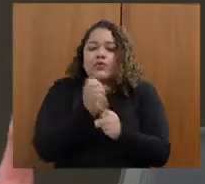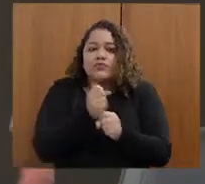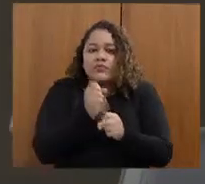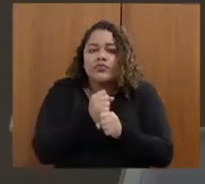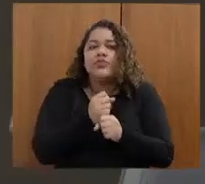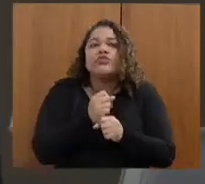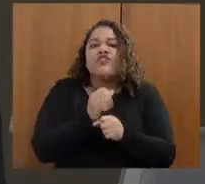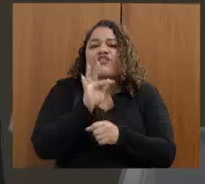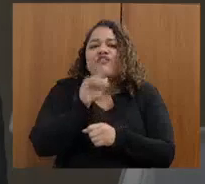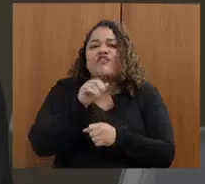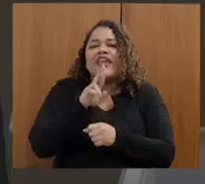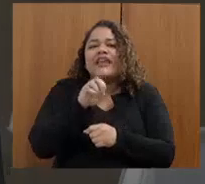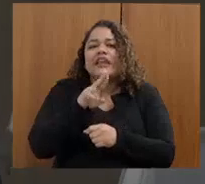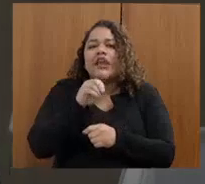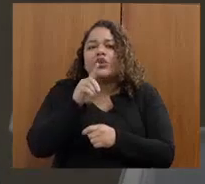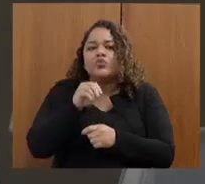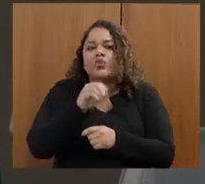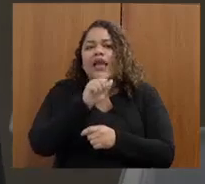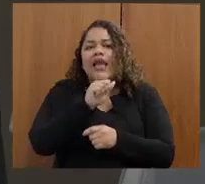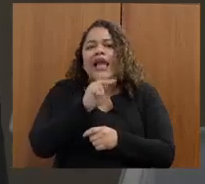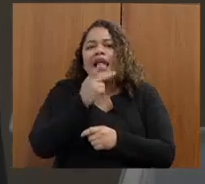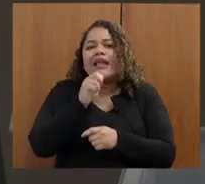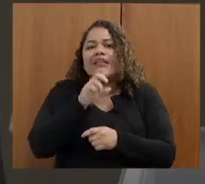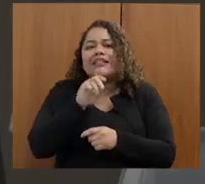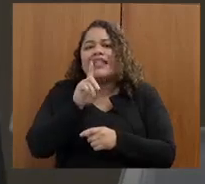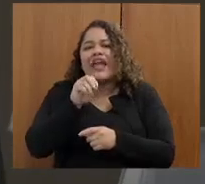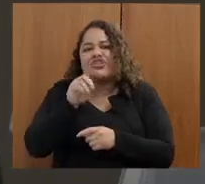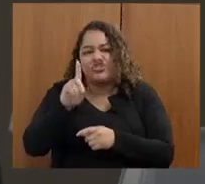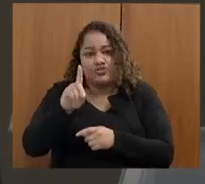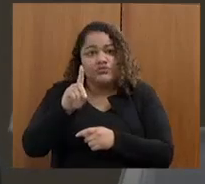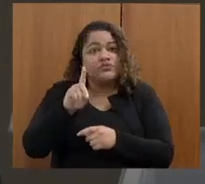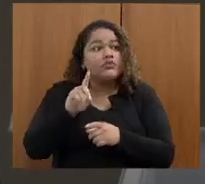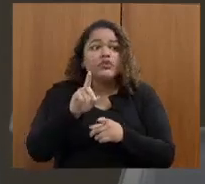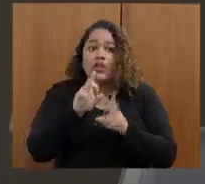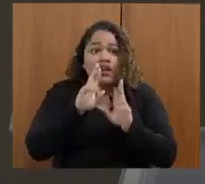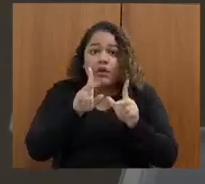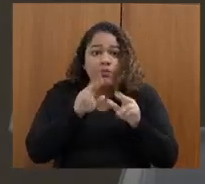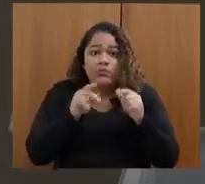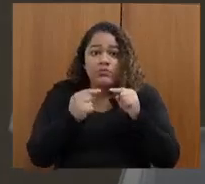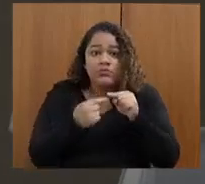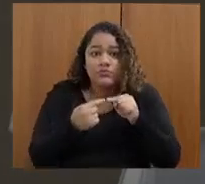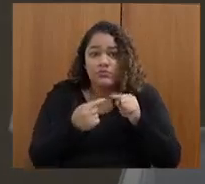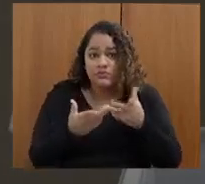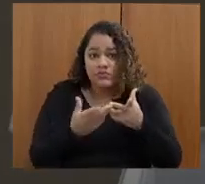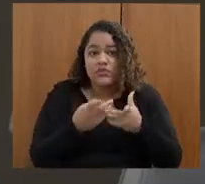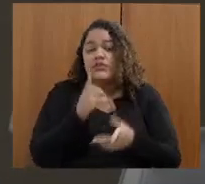reajustes então chama a observação essa situação